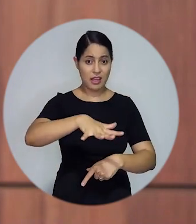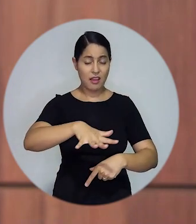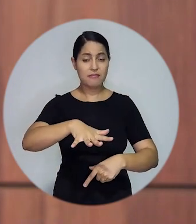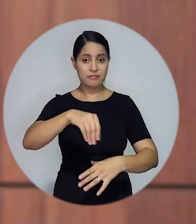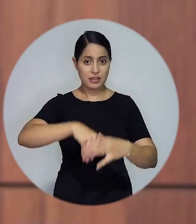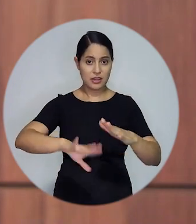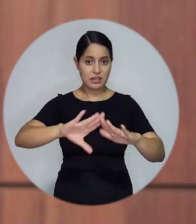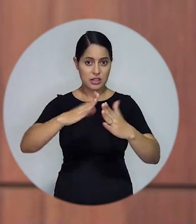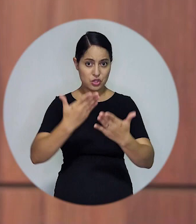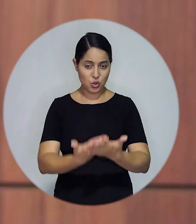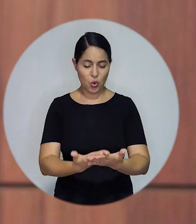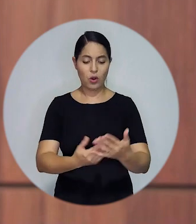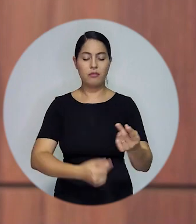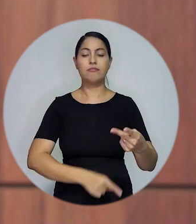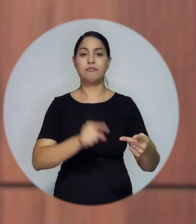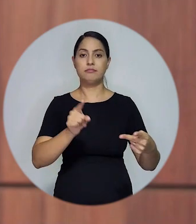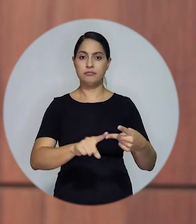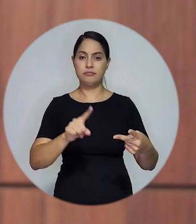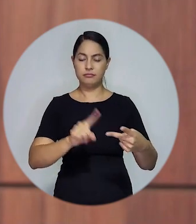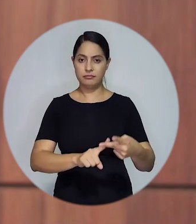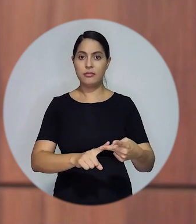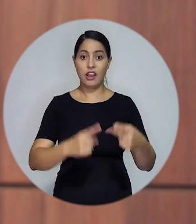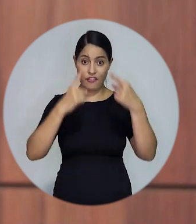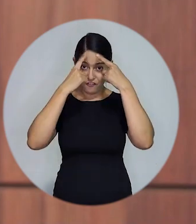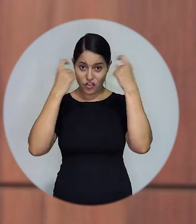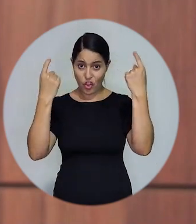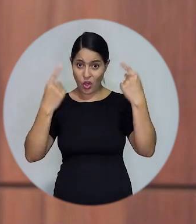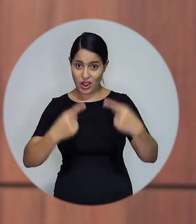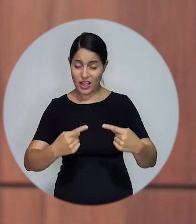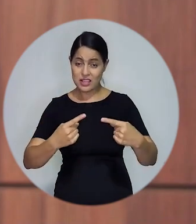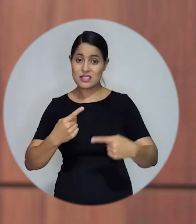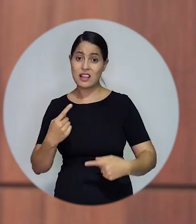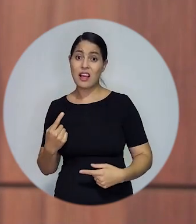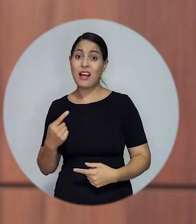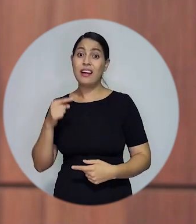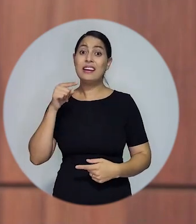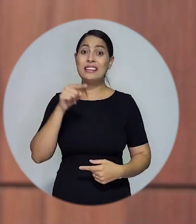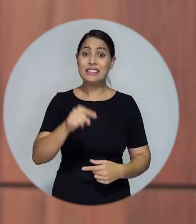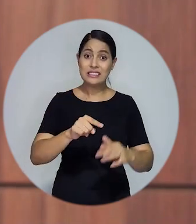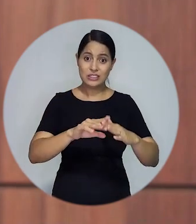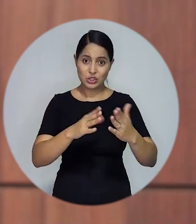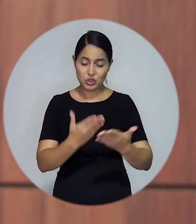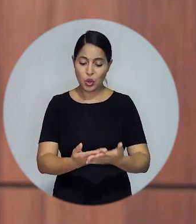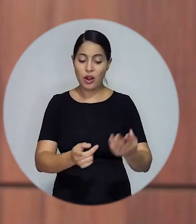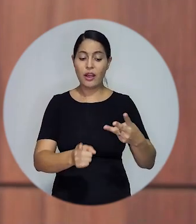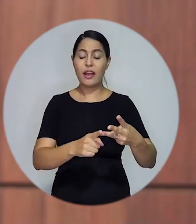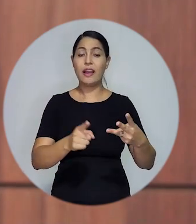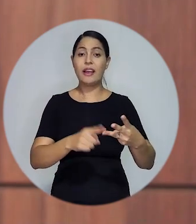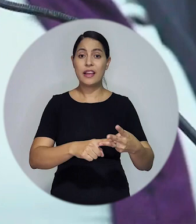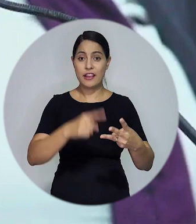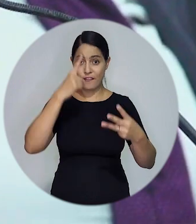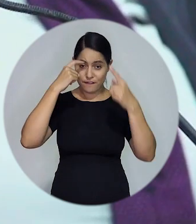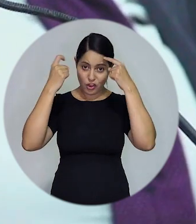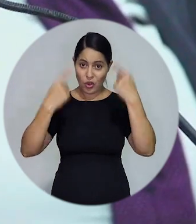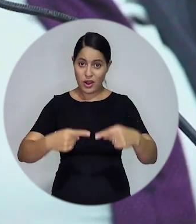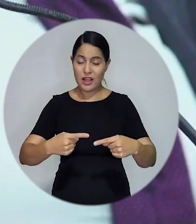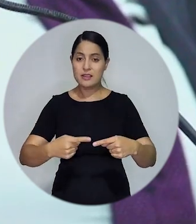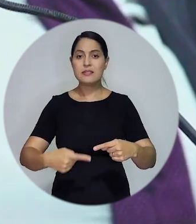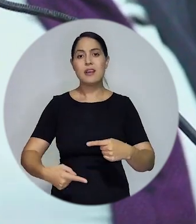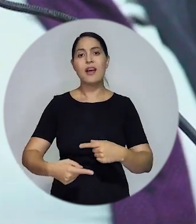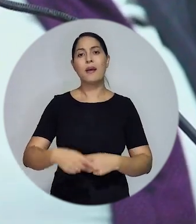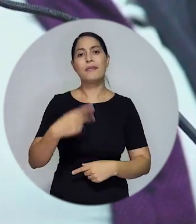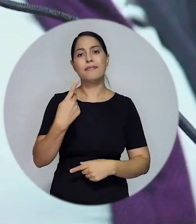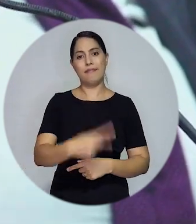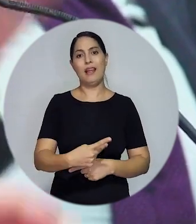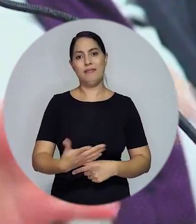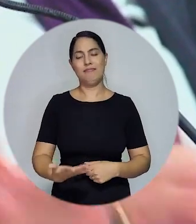violência na escola, a violência à escola e a violência da escola. É